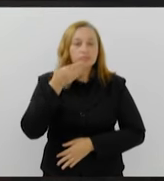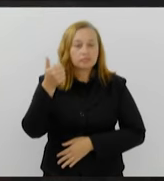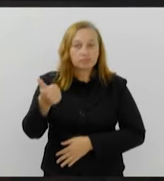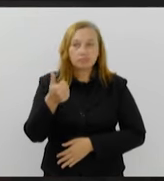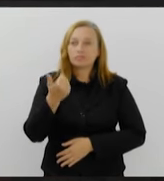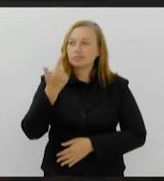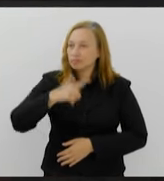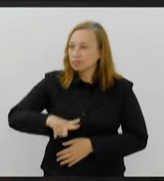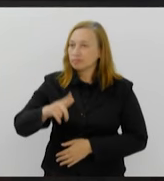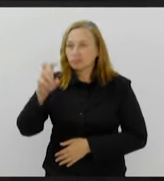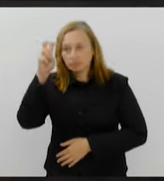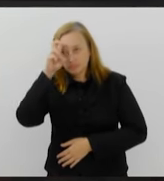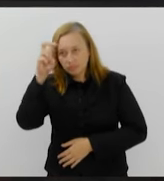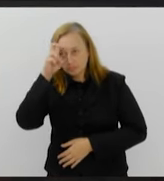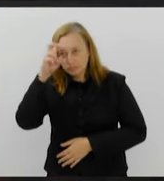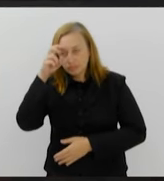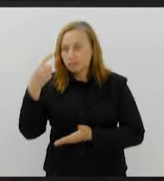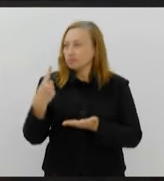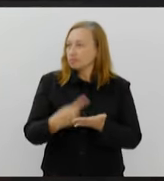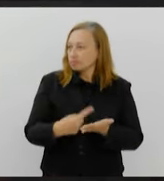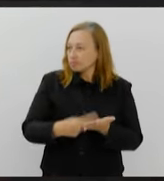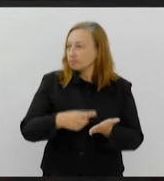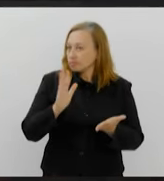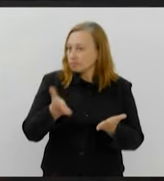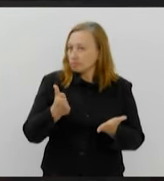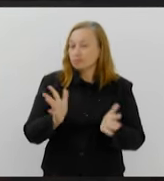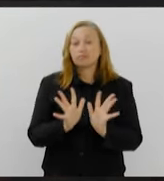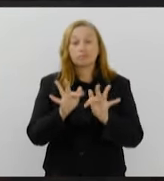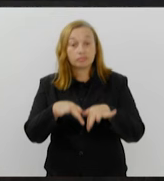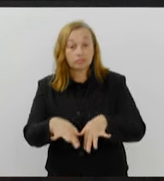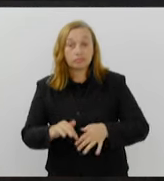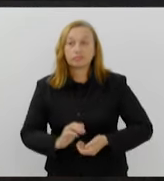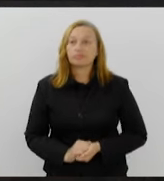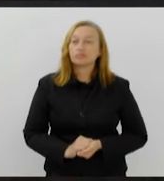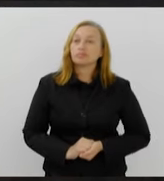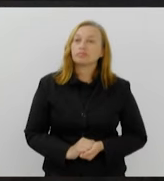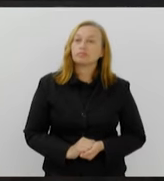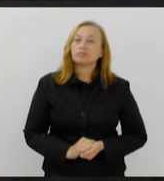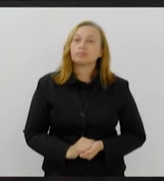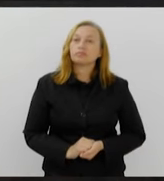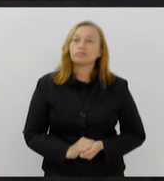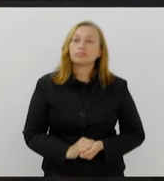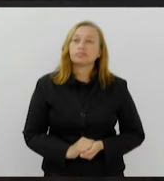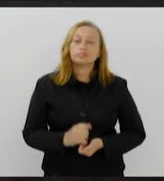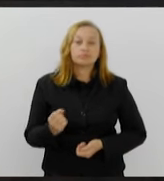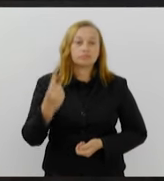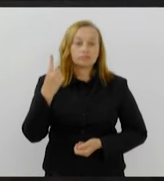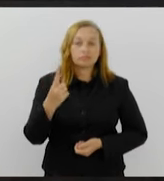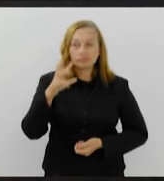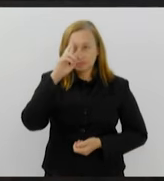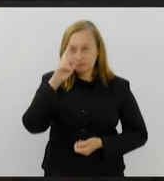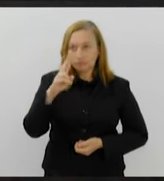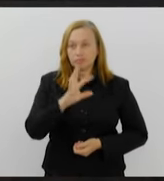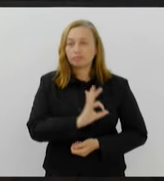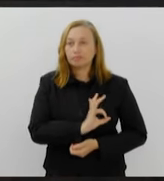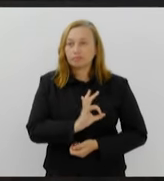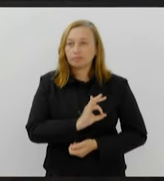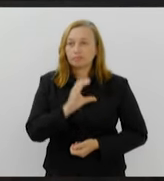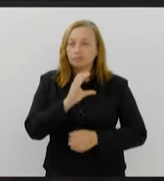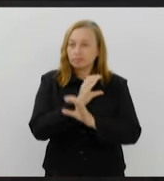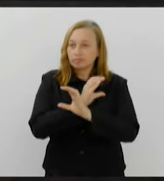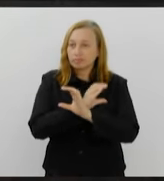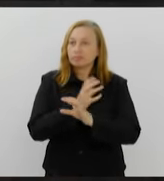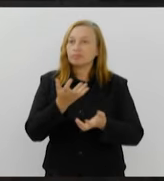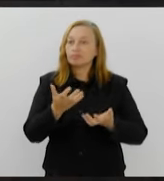repito quinta-feira tá devidamente marcado e por fim na situação do ex-chefe de Polícia Civil eu gostaria